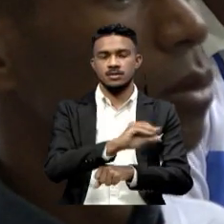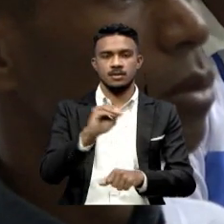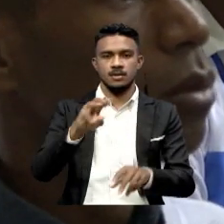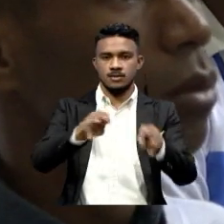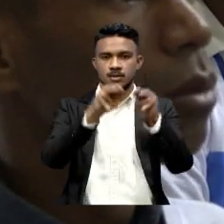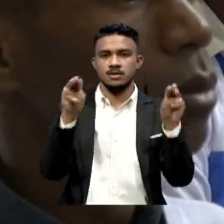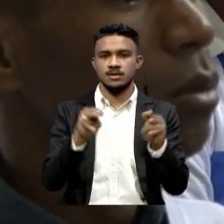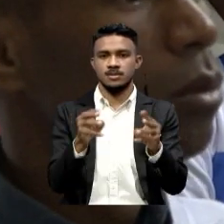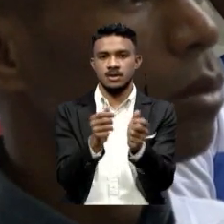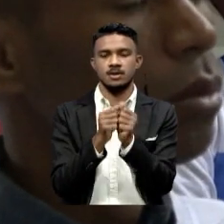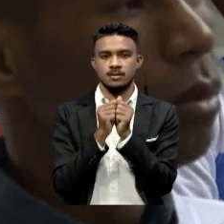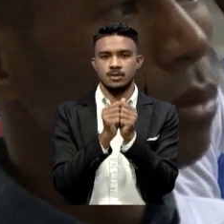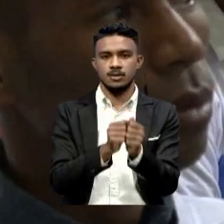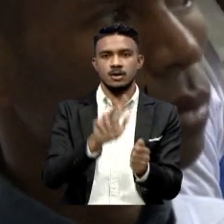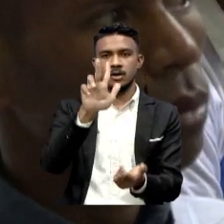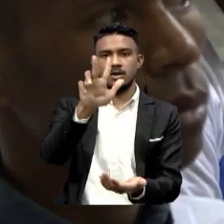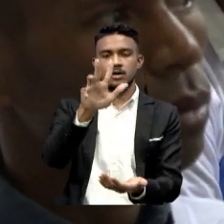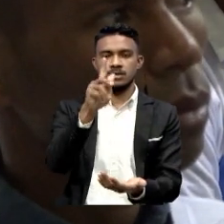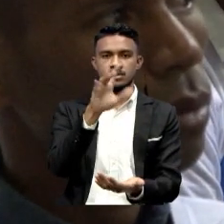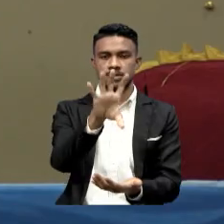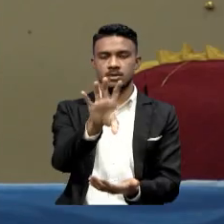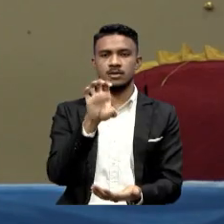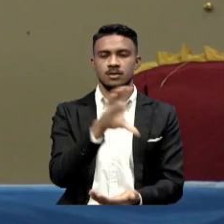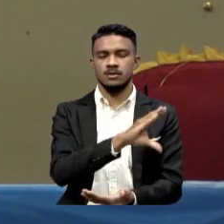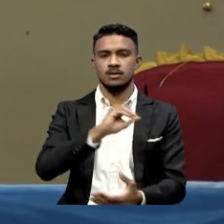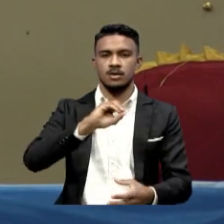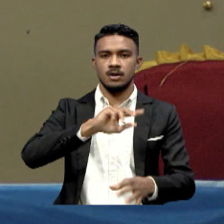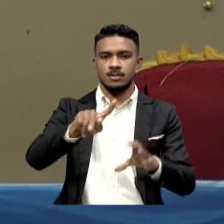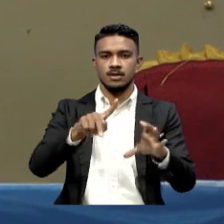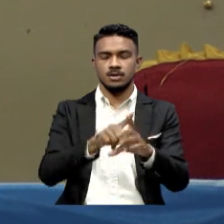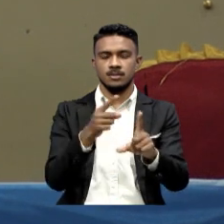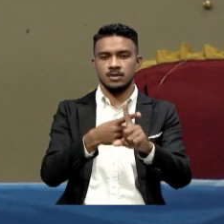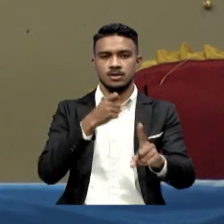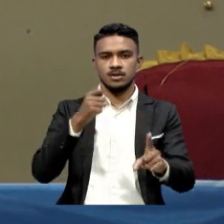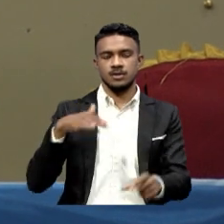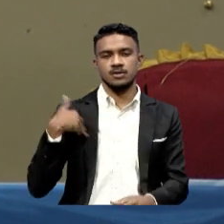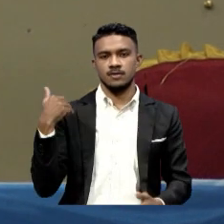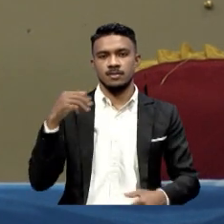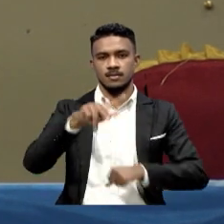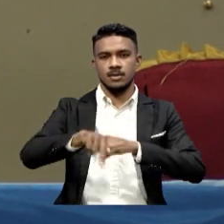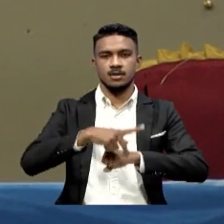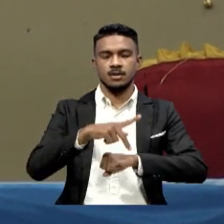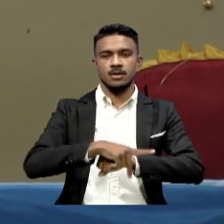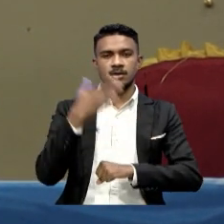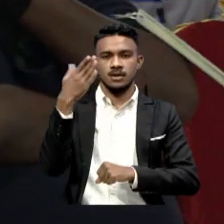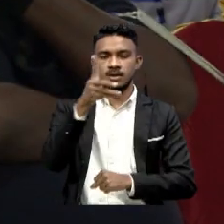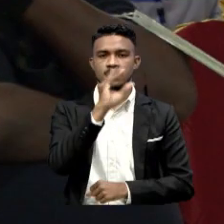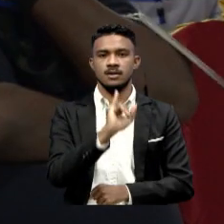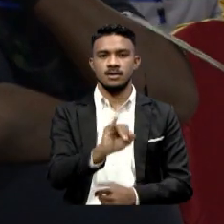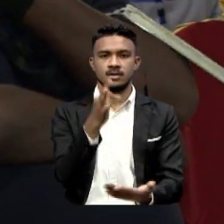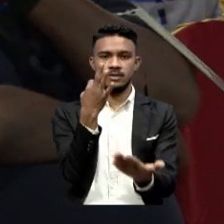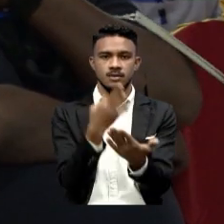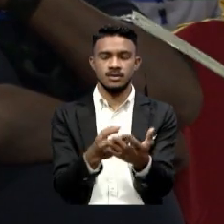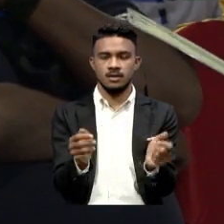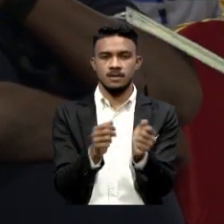município Amutuk Atos Toloresin, no mos participa Rusi Juventude Partido Nian nebe e a capital dele. Orçamento nebe